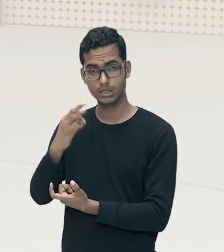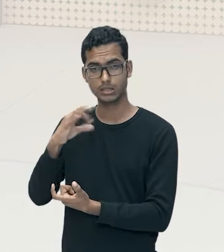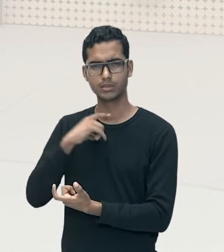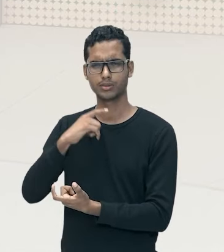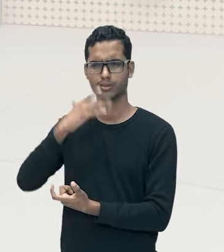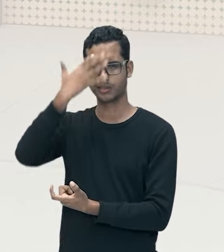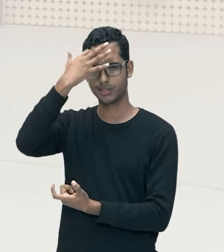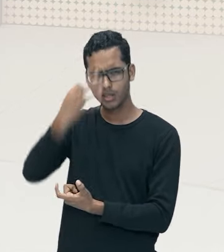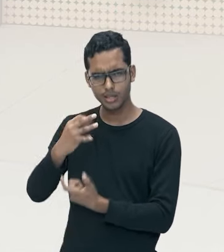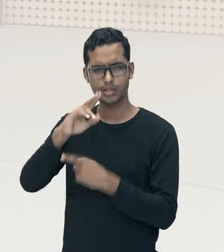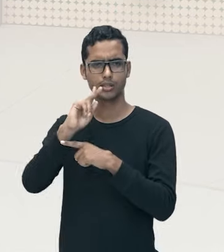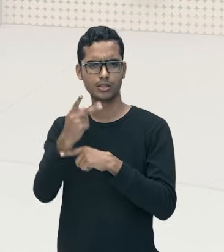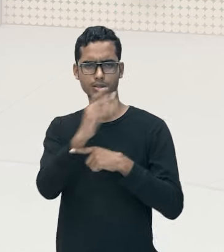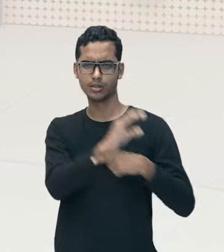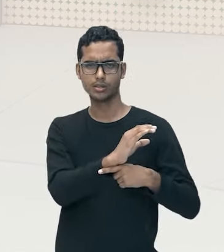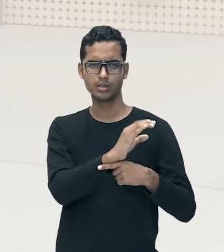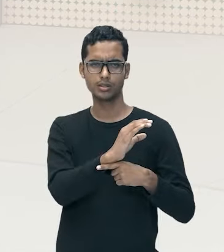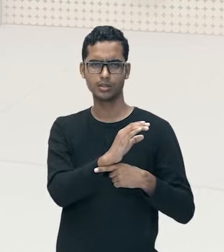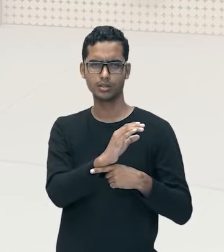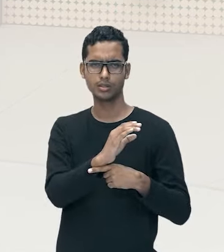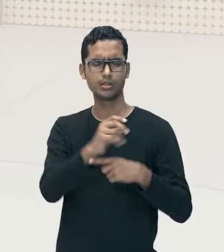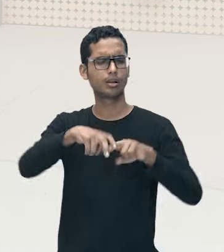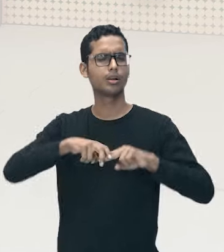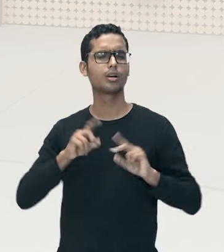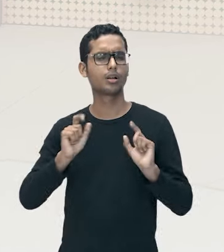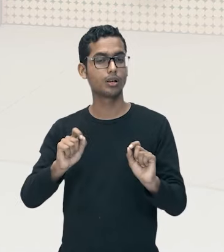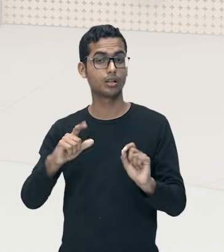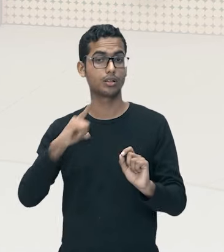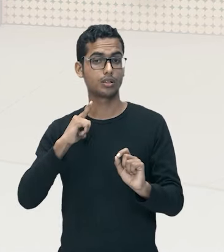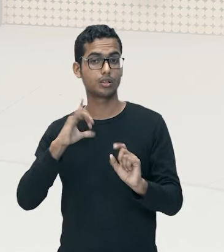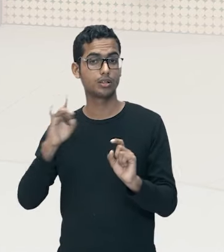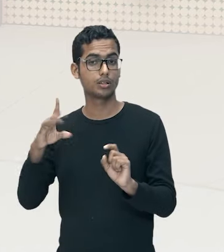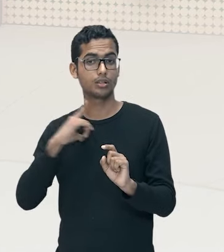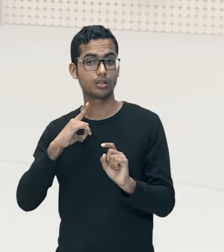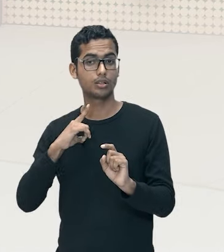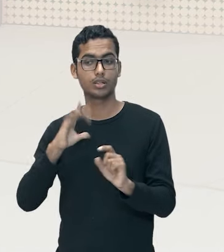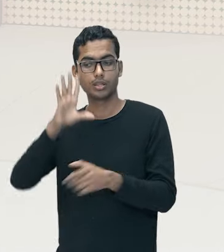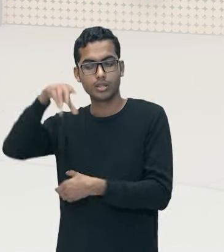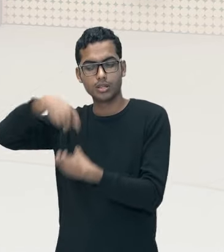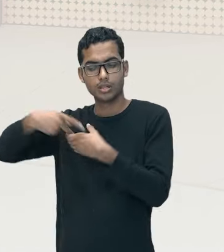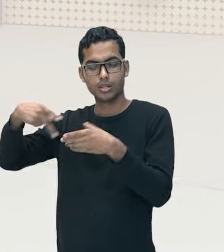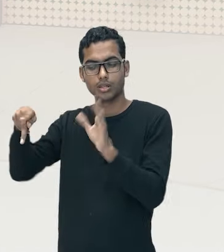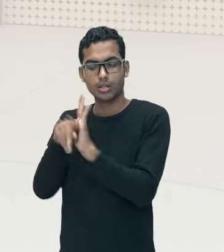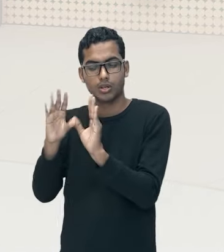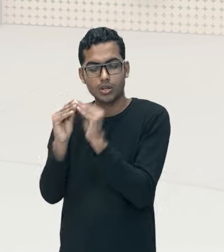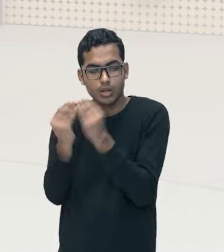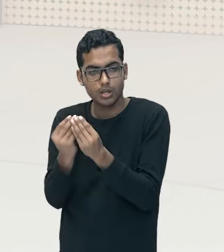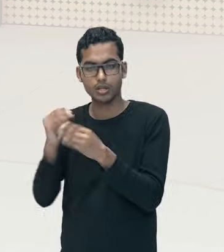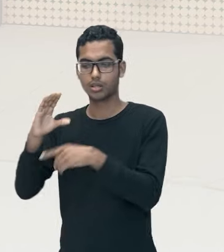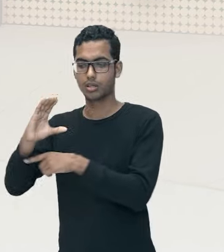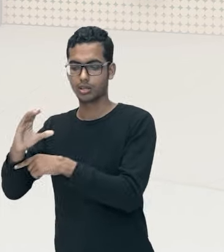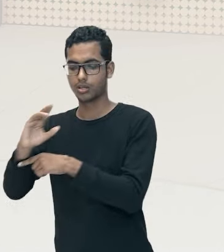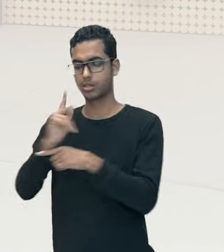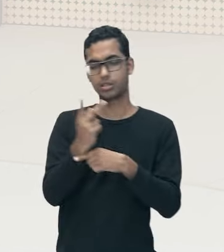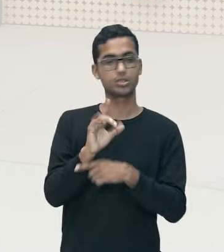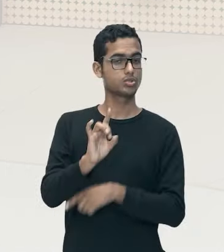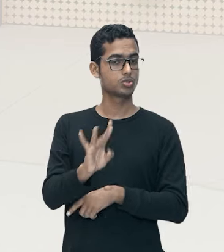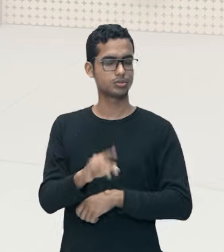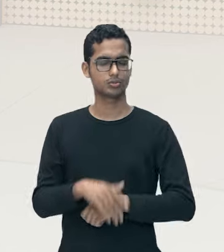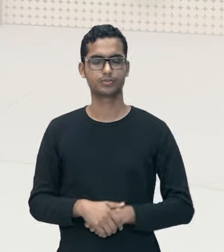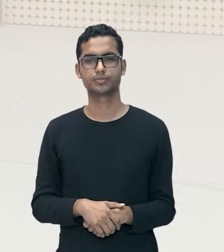carboneto por quê que eu sei que é um hidrocarboneto porque só tem carbono hidrogênio não é verdade só carbono